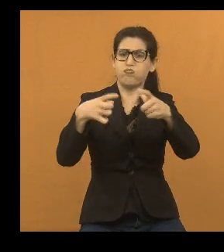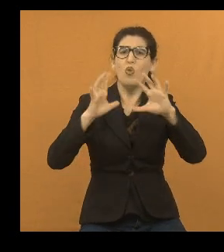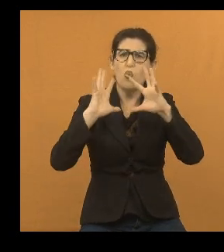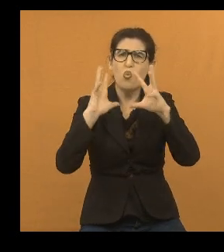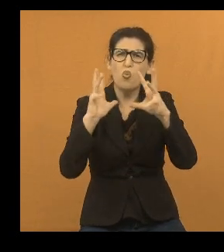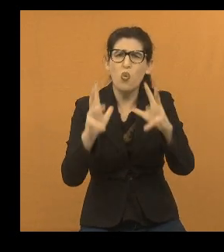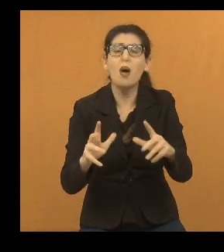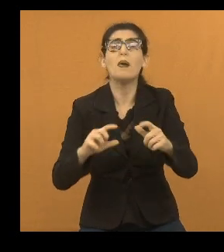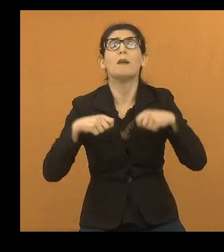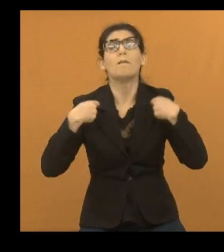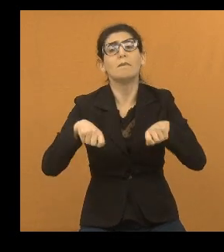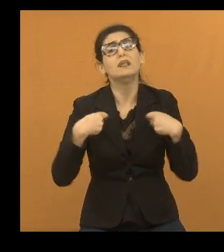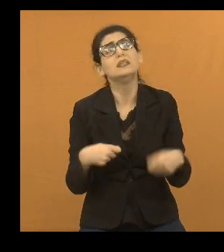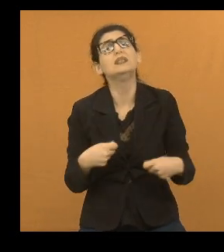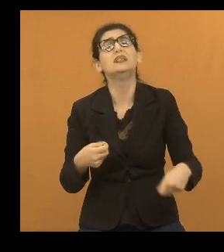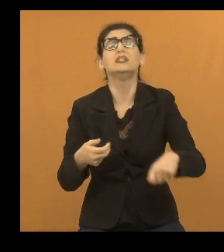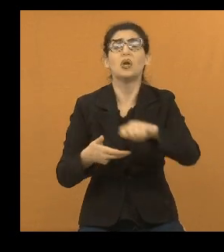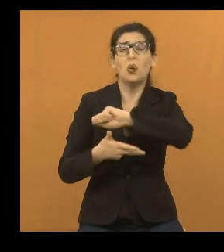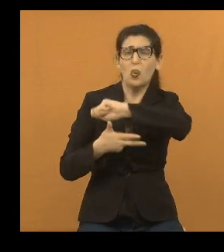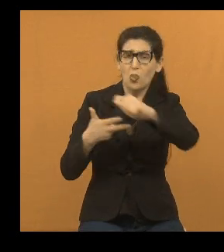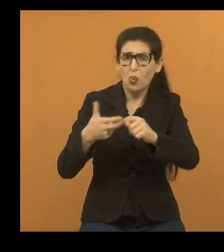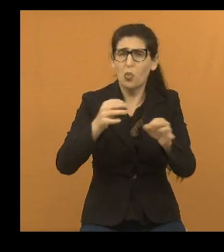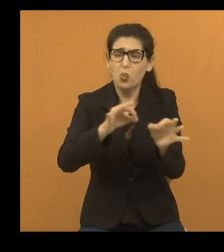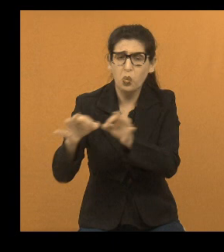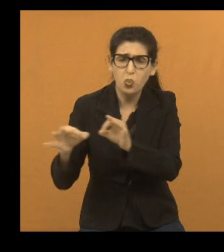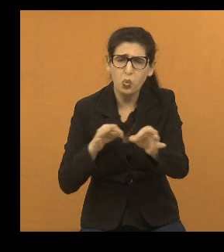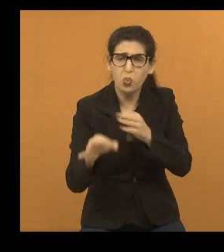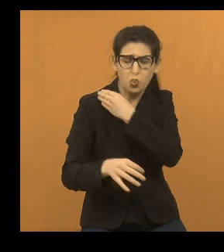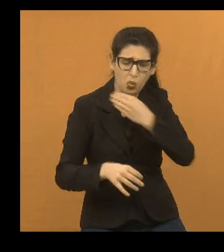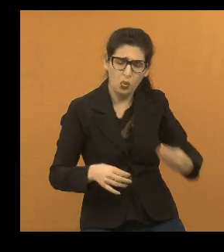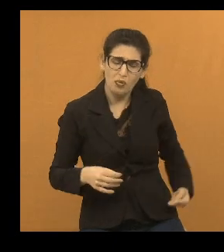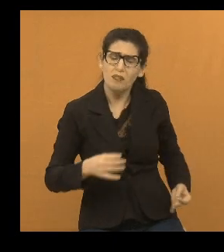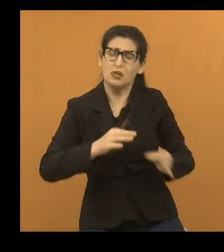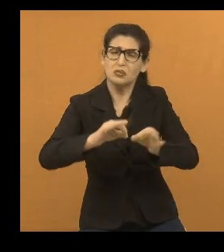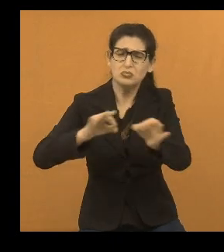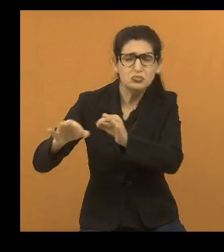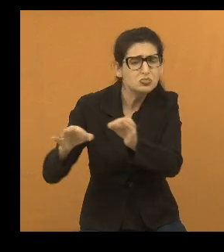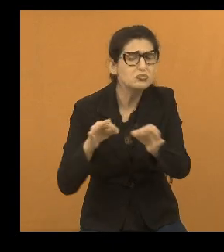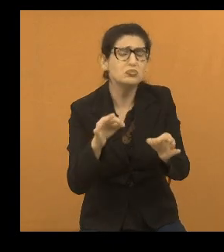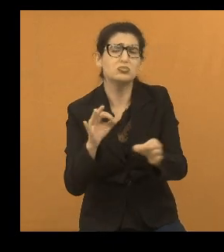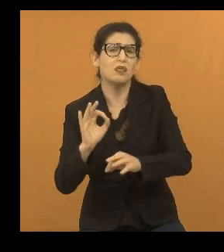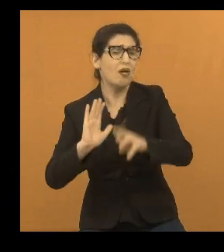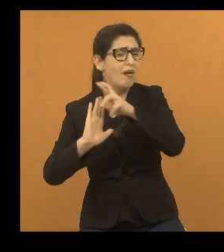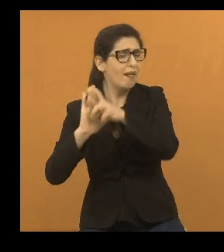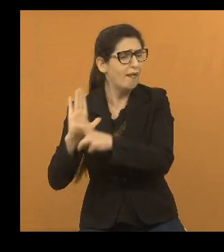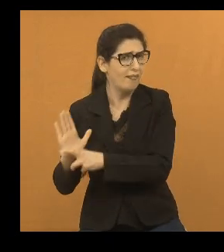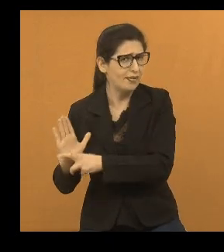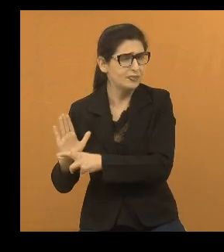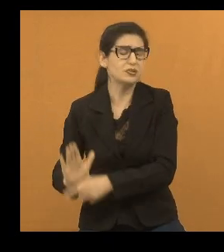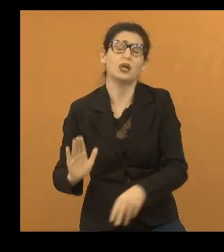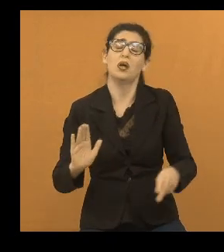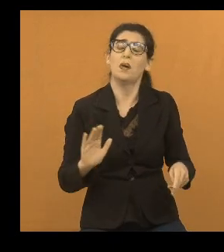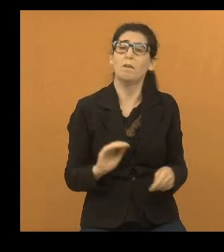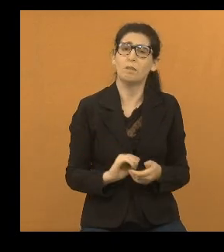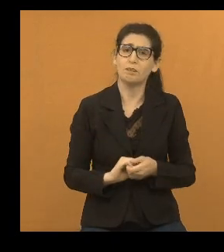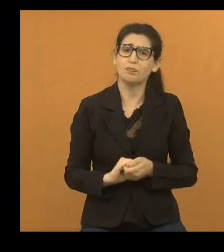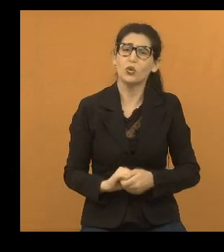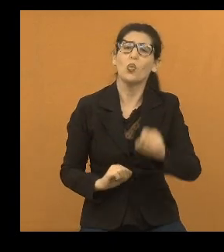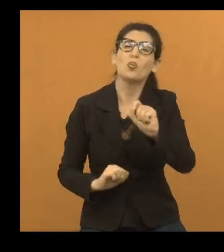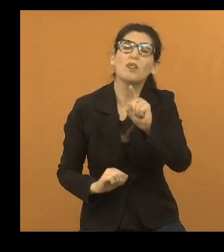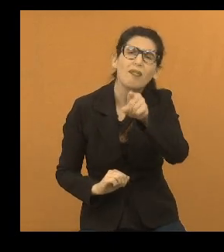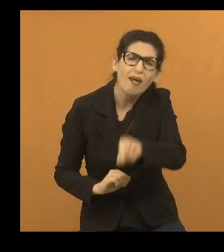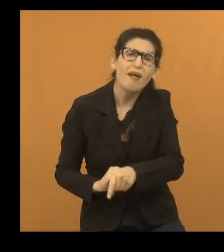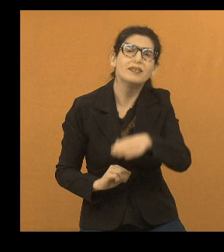previsão de tempos em tempos para que haja um regramento adequado. E, por fim, porque a própria concepção do que é